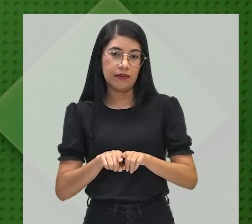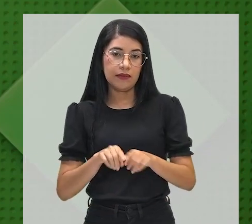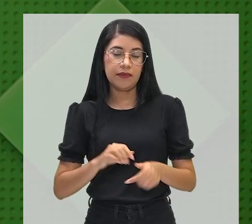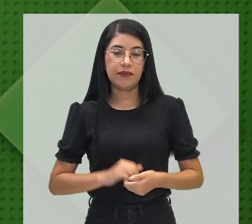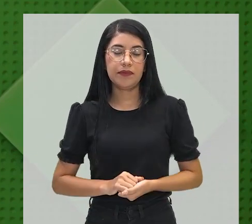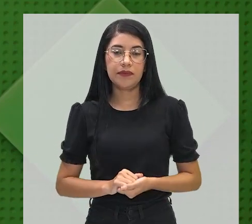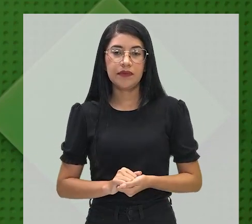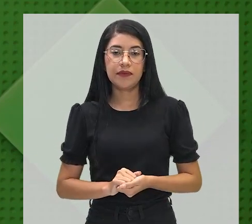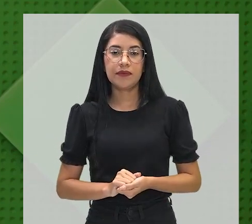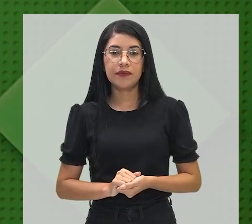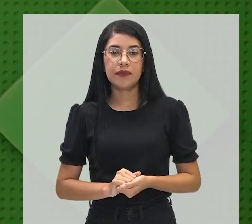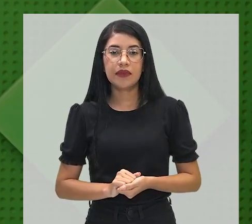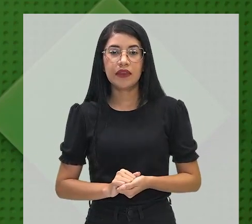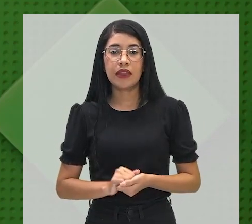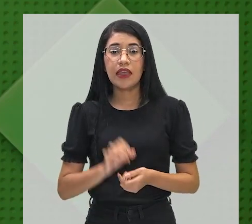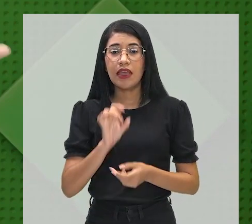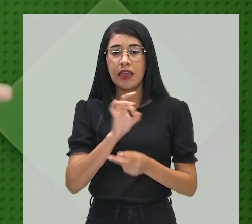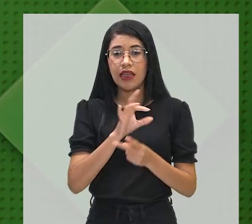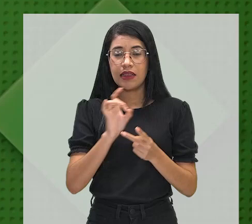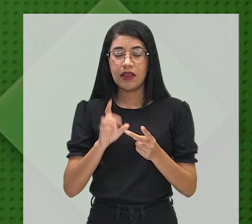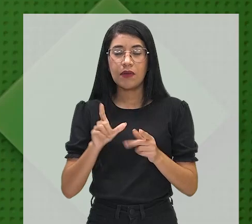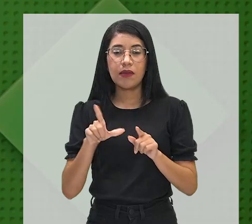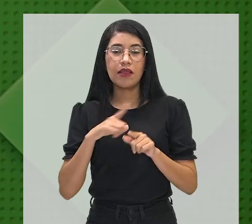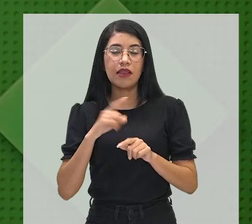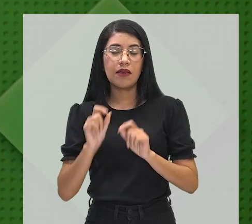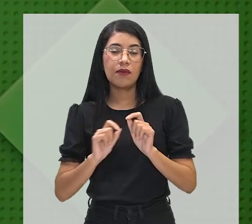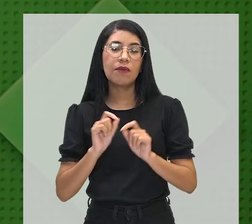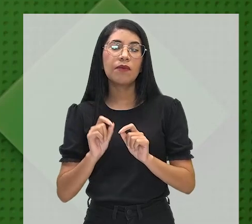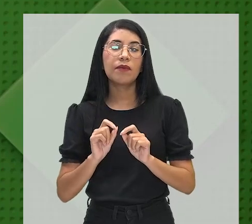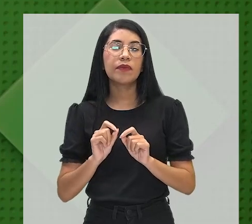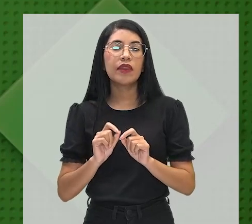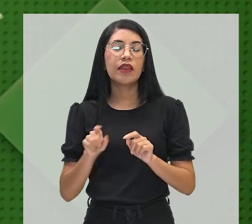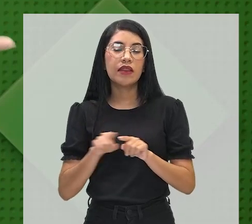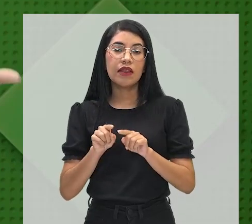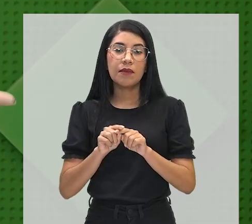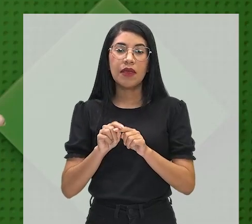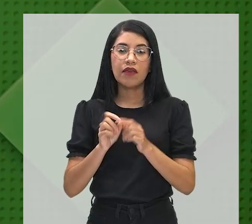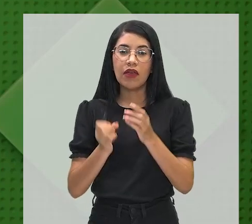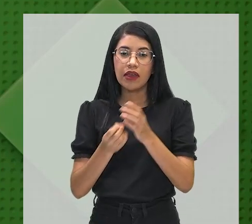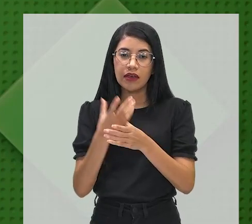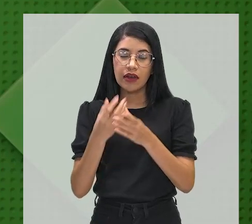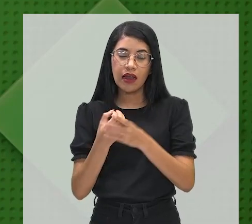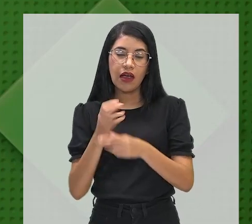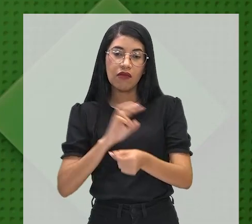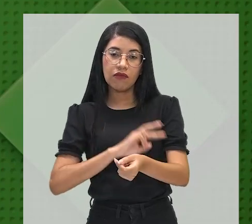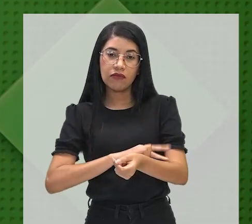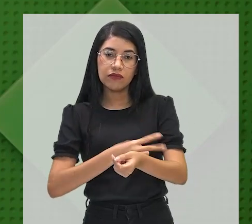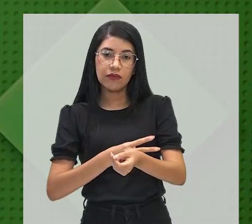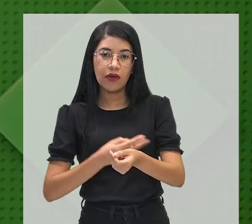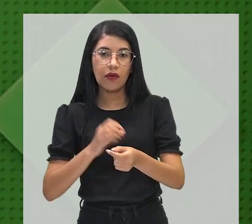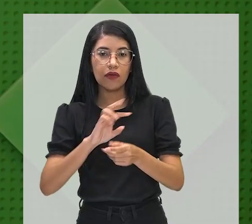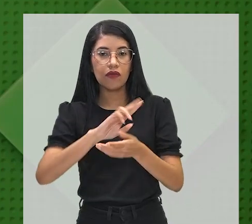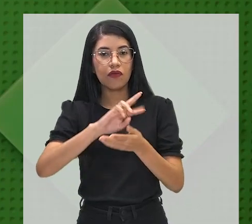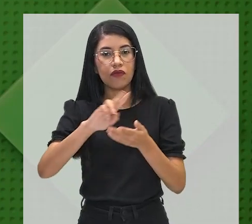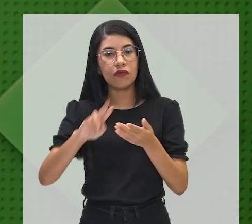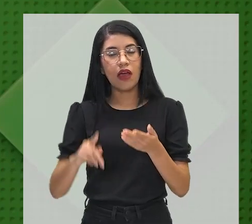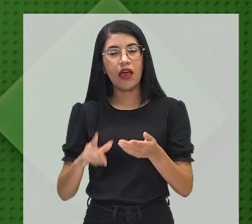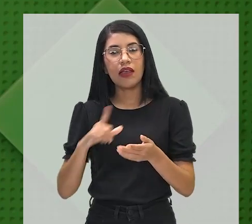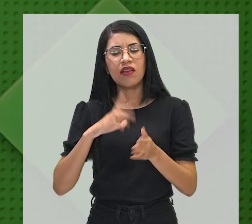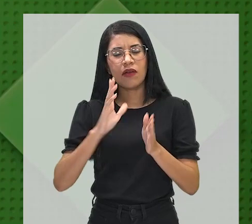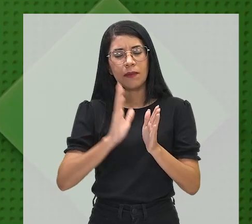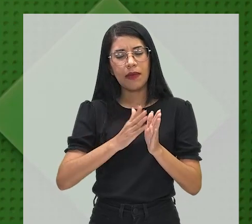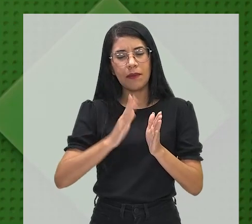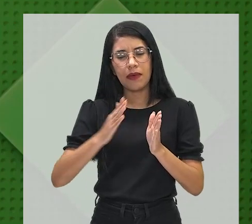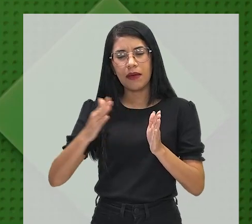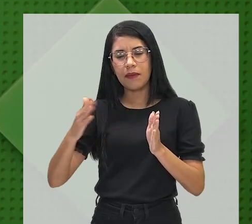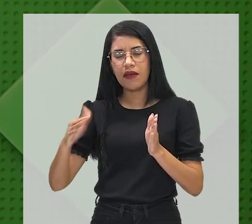glândulas reprodutivas. E cada um deles, por sua vez, irá também secretar outros hormônios. Então, uma cadeia de